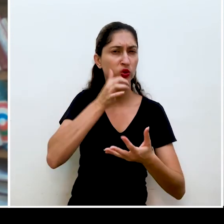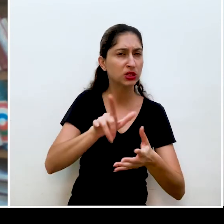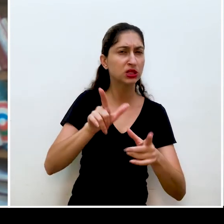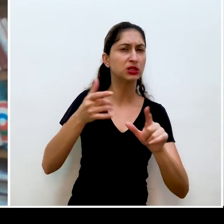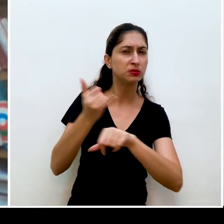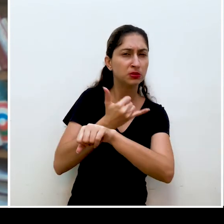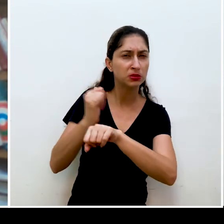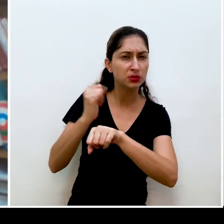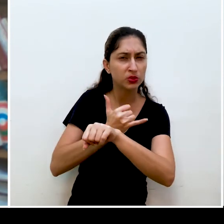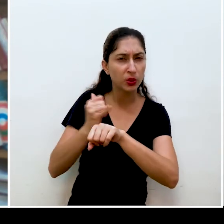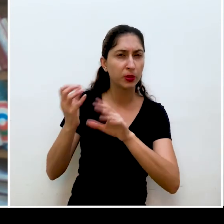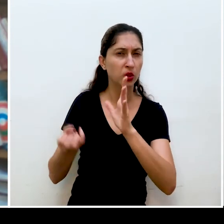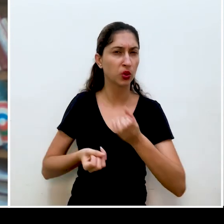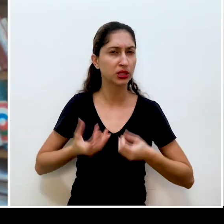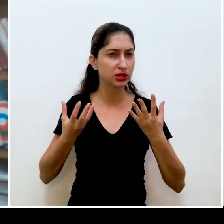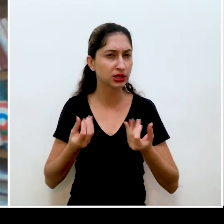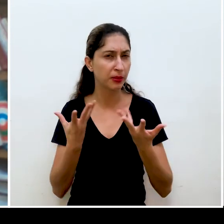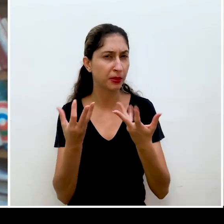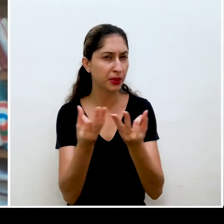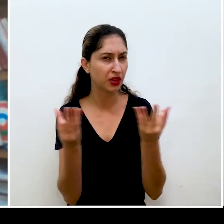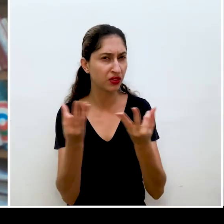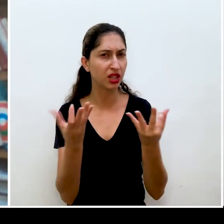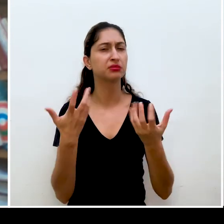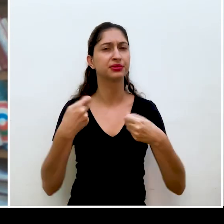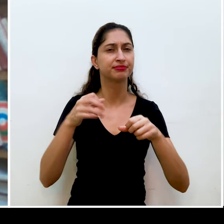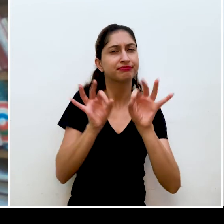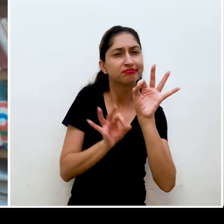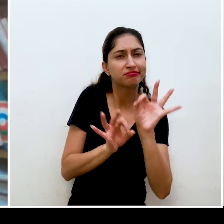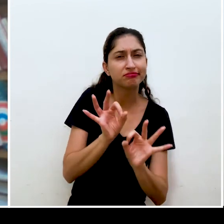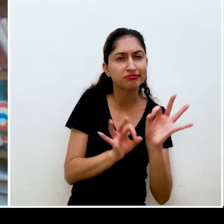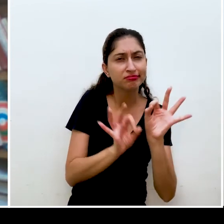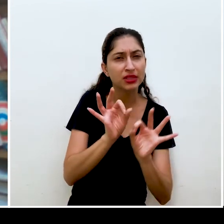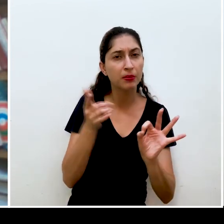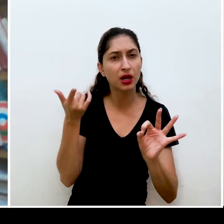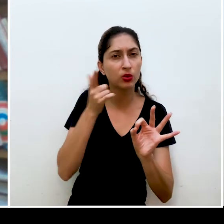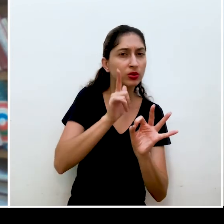jeito que eu gostaria que fica, né? Tem um trabalho de artesanato para fazer para chegar